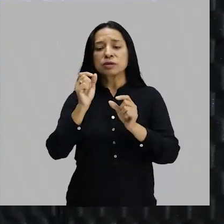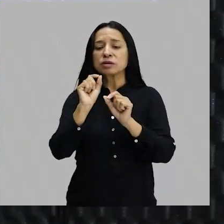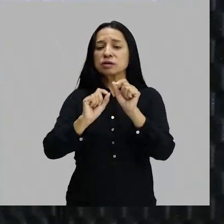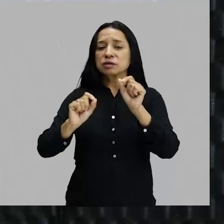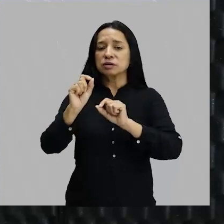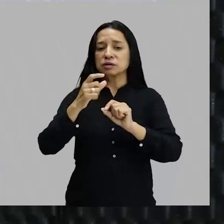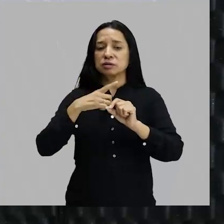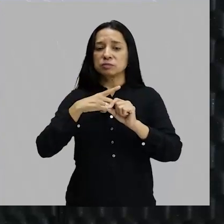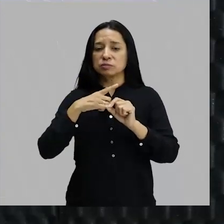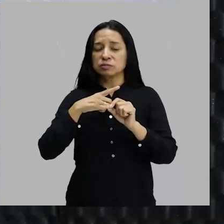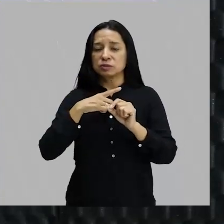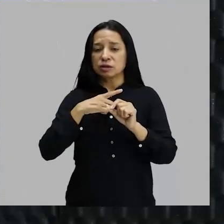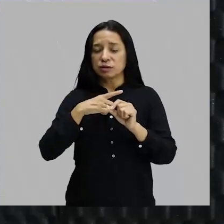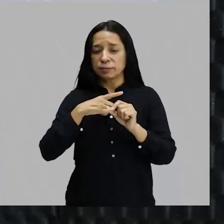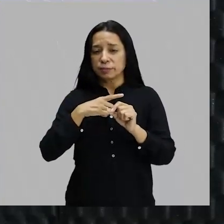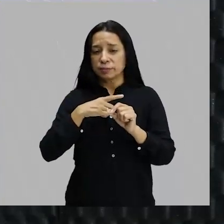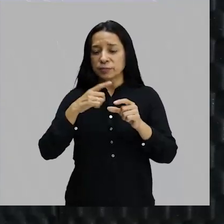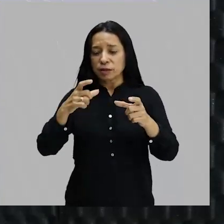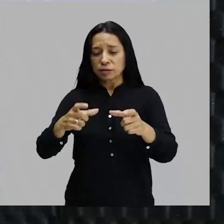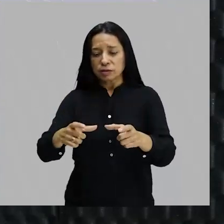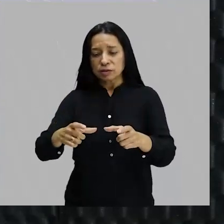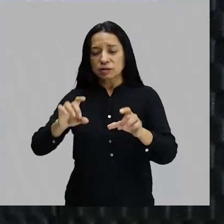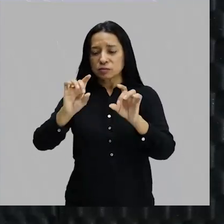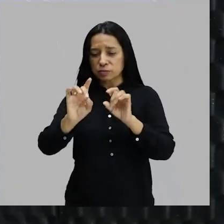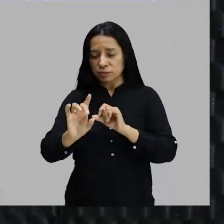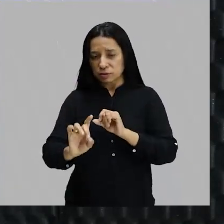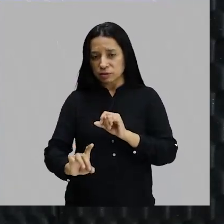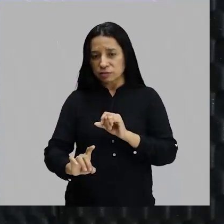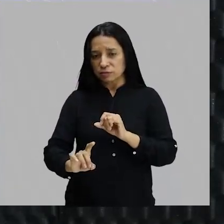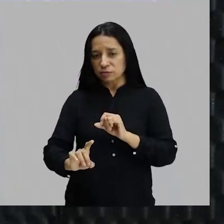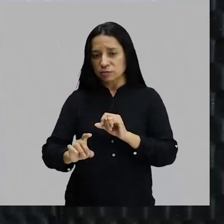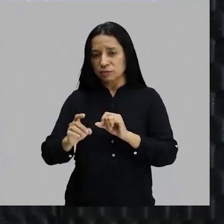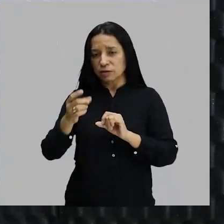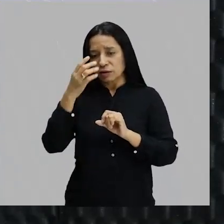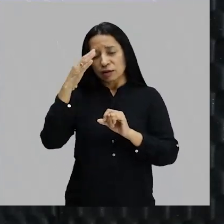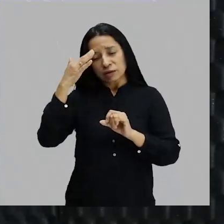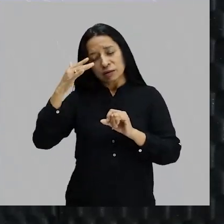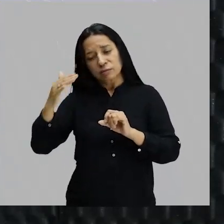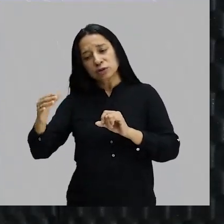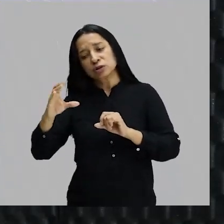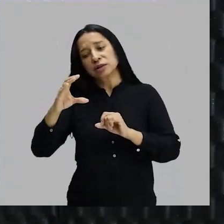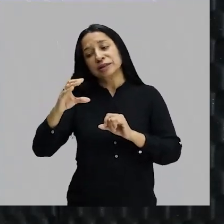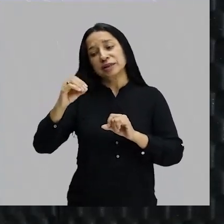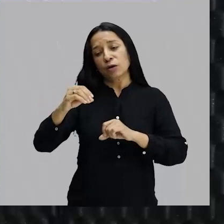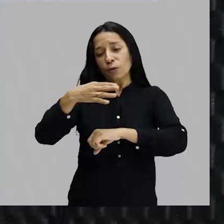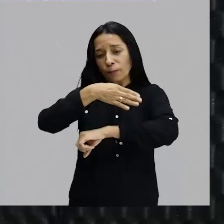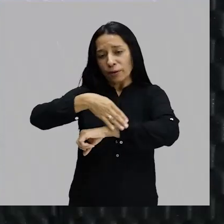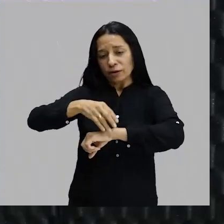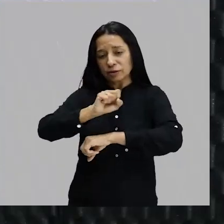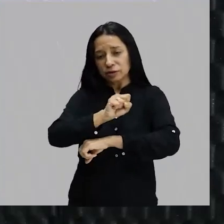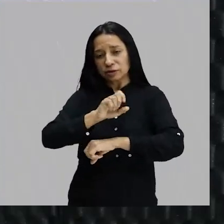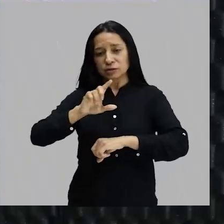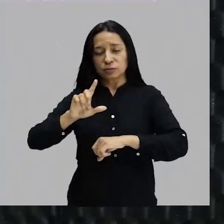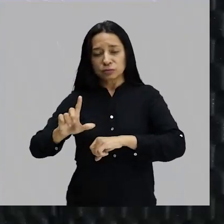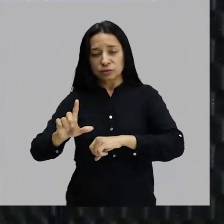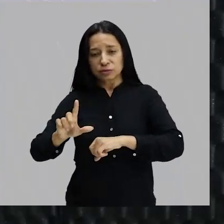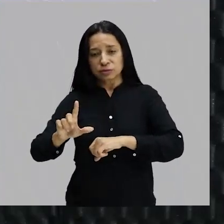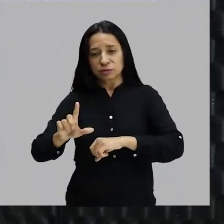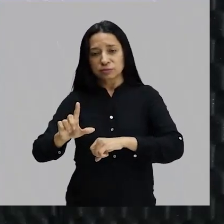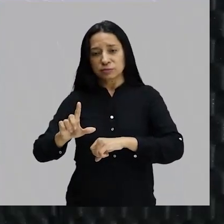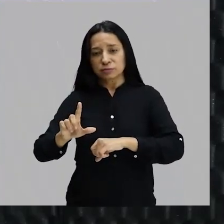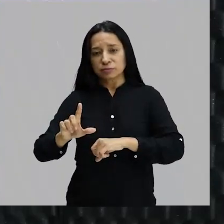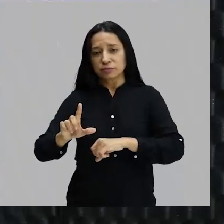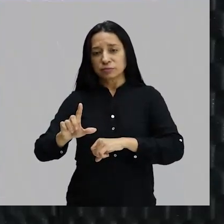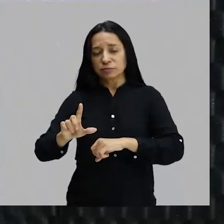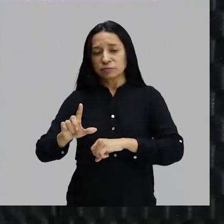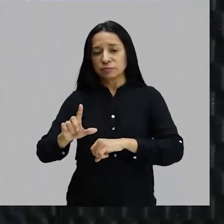ali naquele local específico, imagine um local quilométrico, imagine um bairro daqui de São Luís, imagine a cidade operária que eu amo, né? Agora